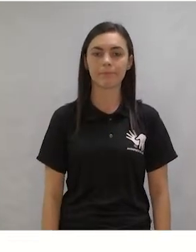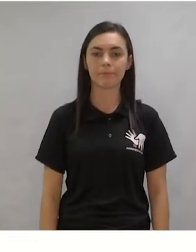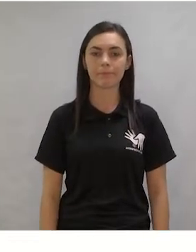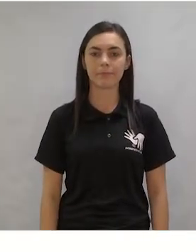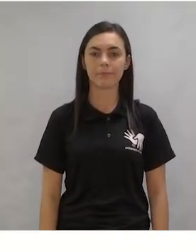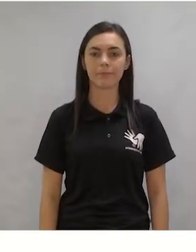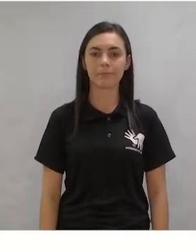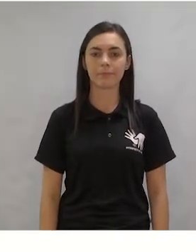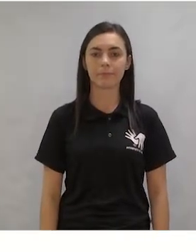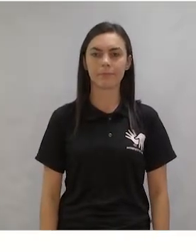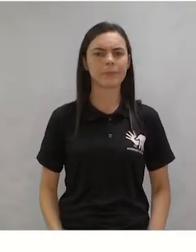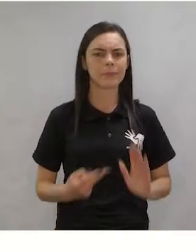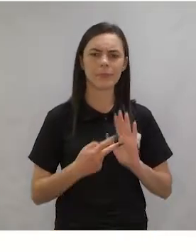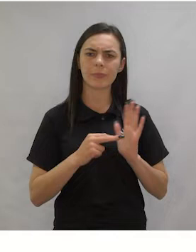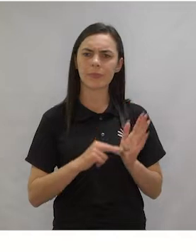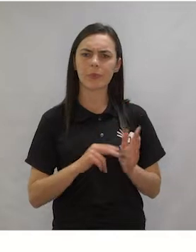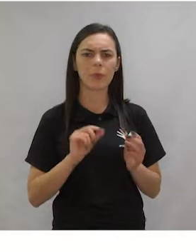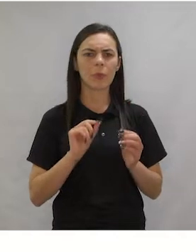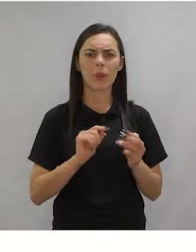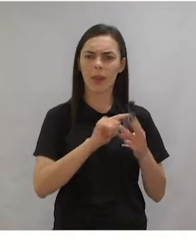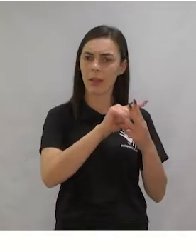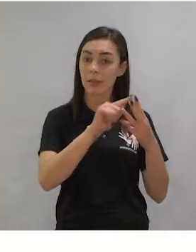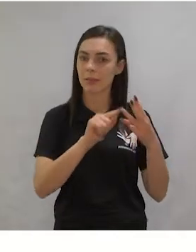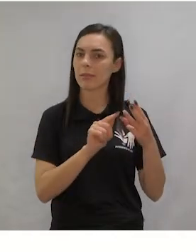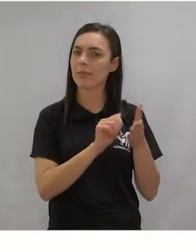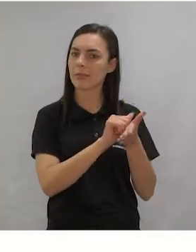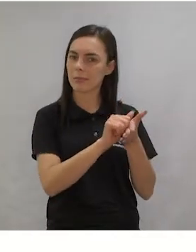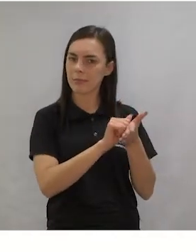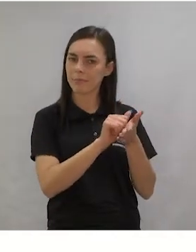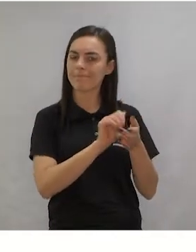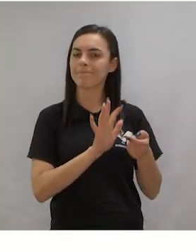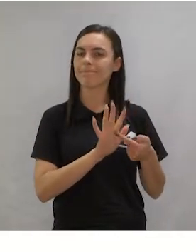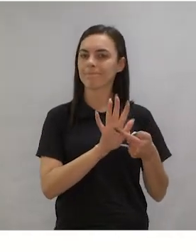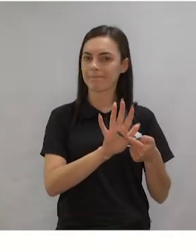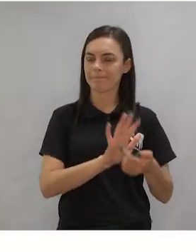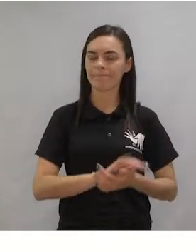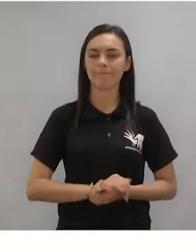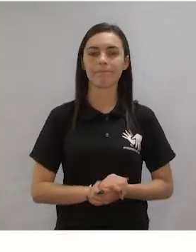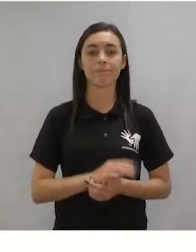X, representando as 3 borrachas que ela comprou.